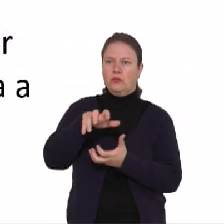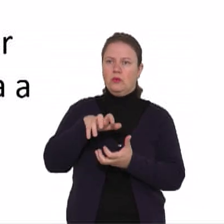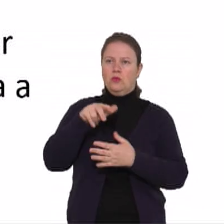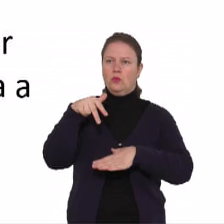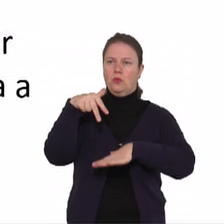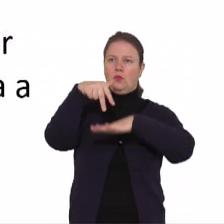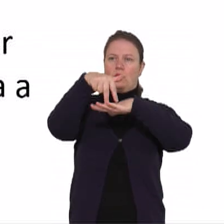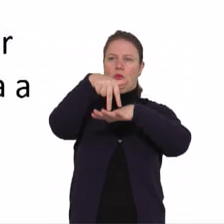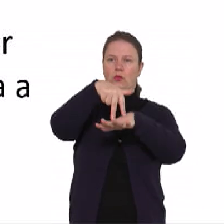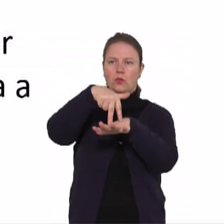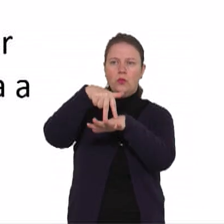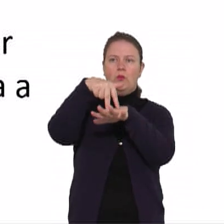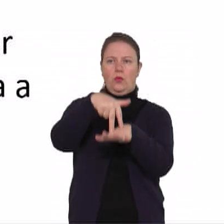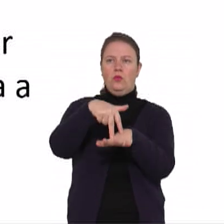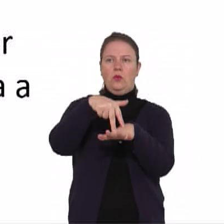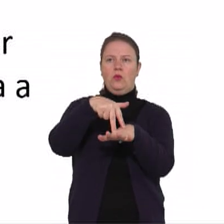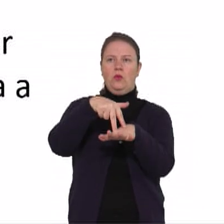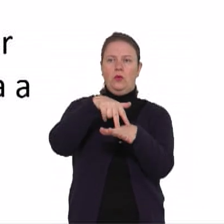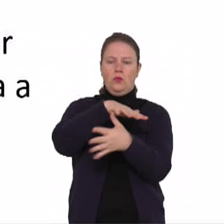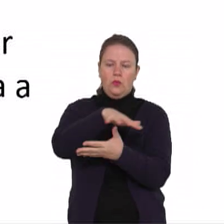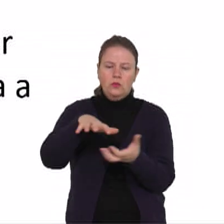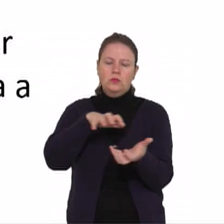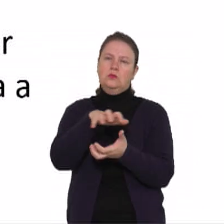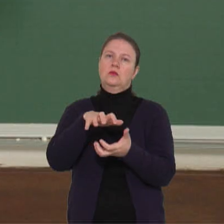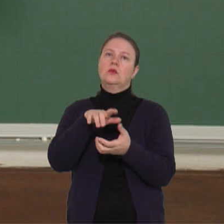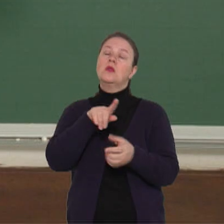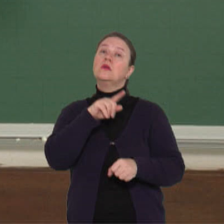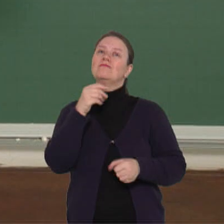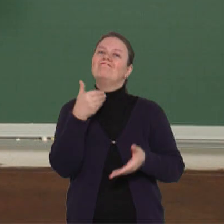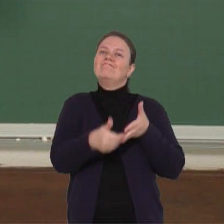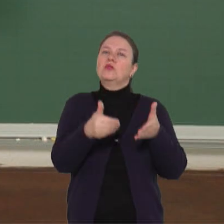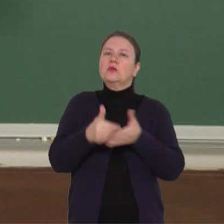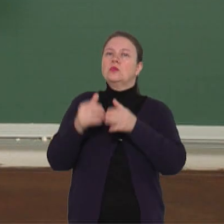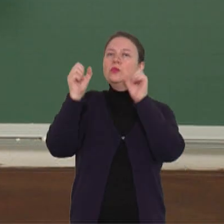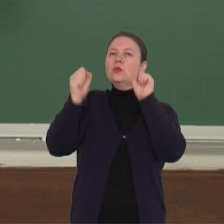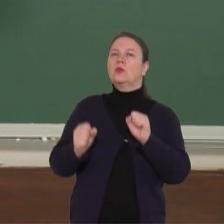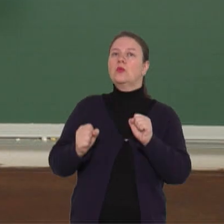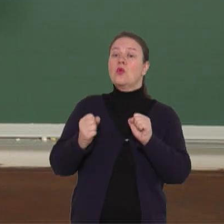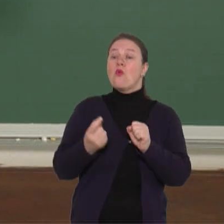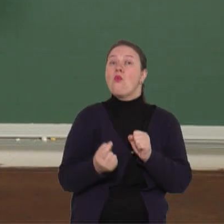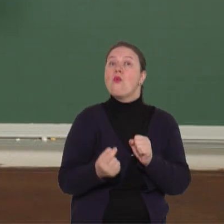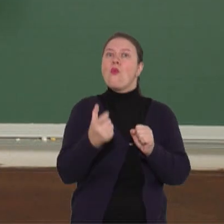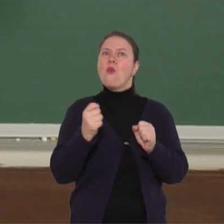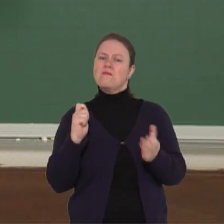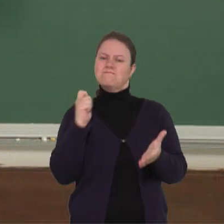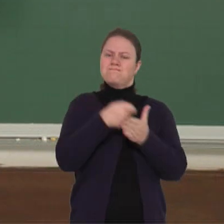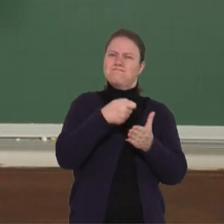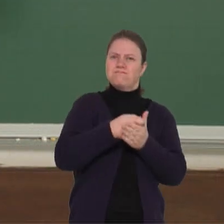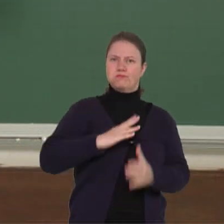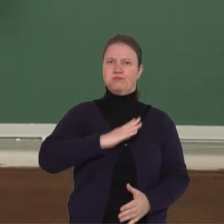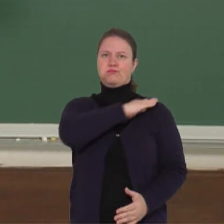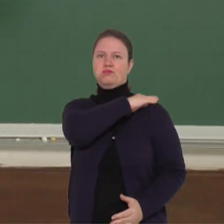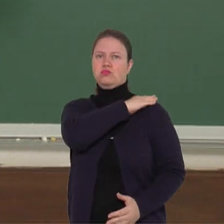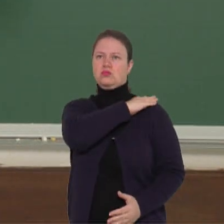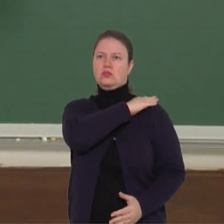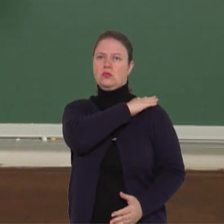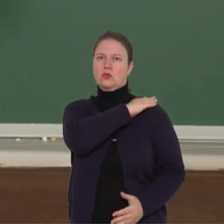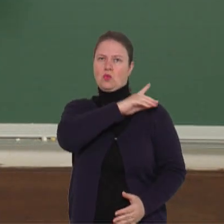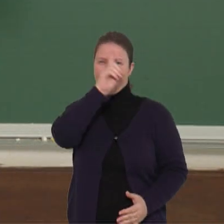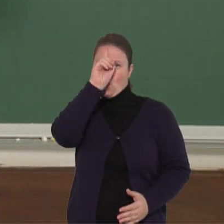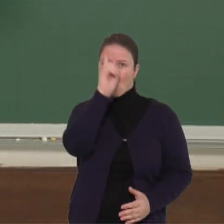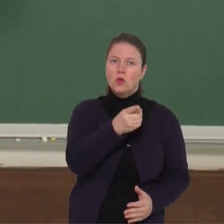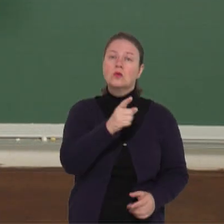tornam os donos do poder dentro da França, eles acabam se tornando quase uma ditadura, né? Eles começam a perseguir todos aqueles que falam